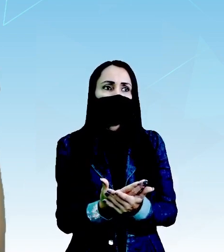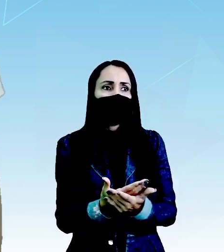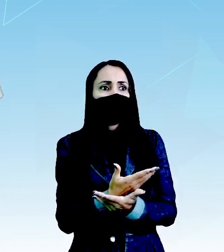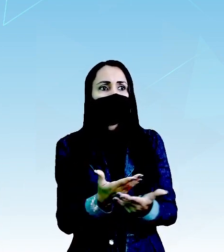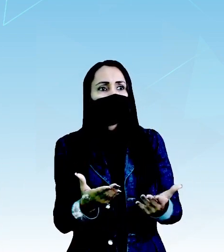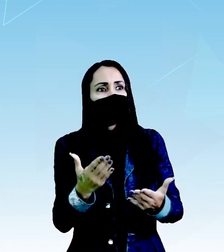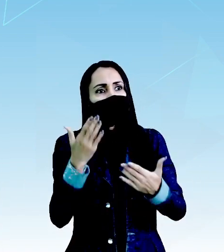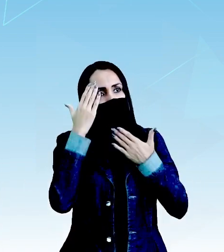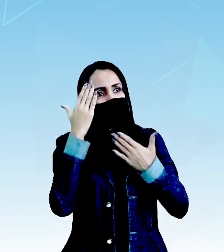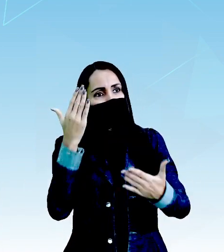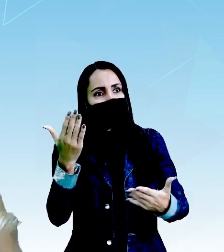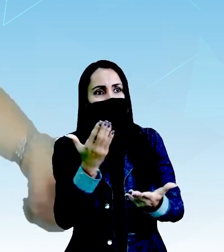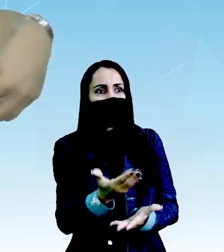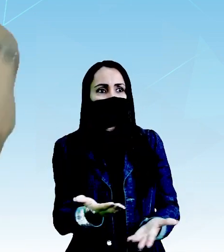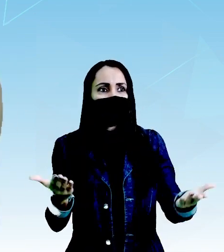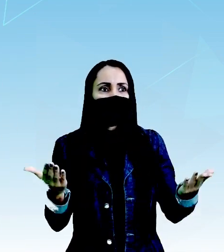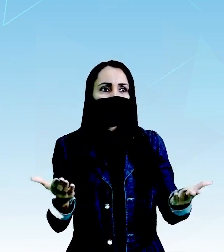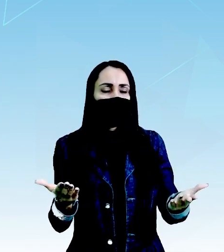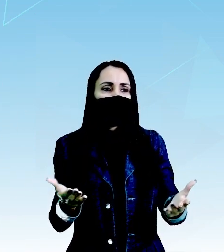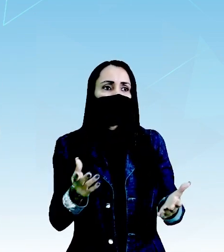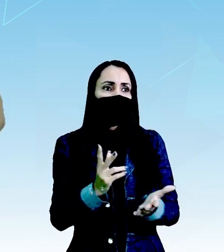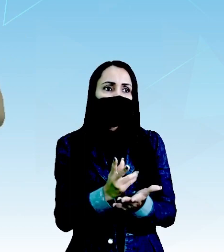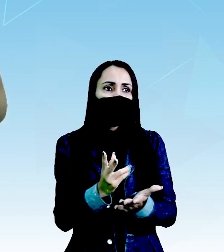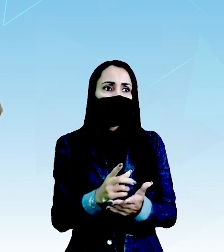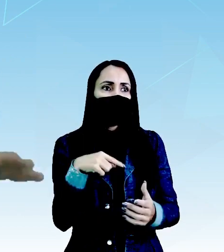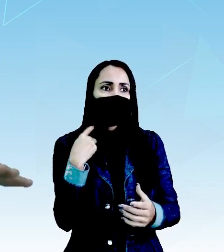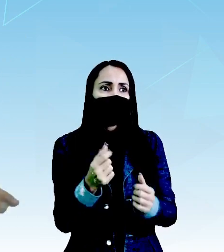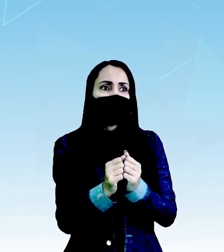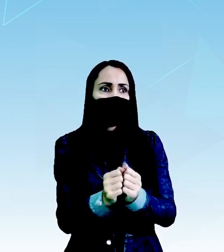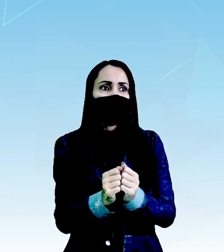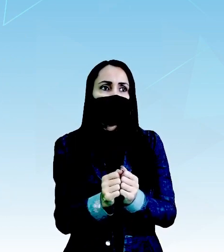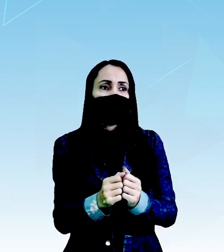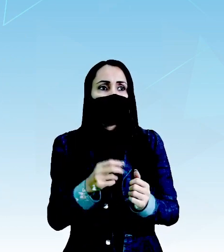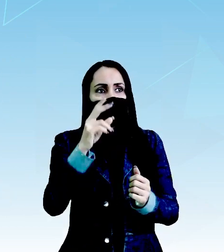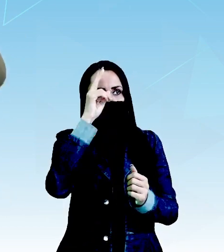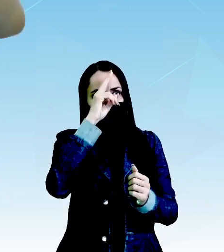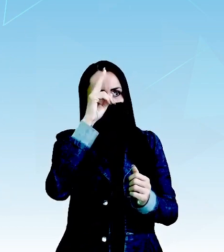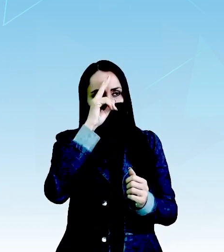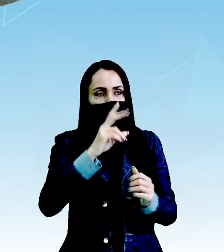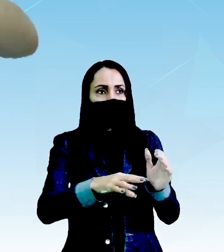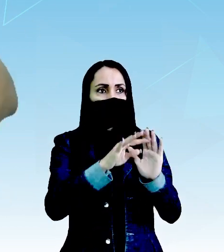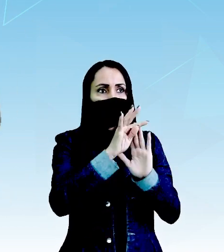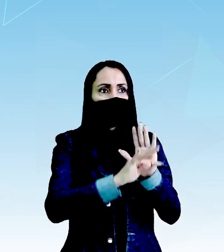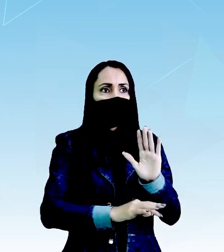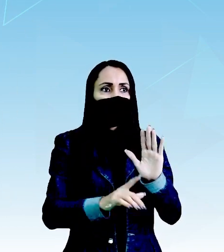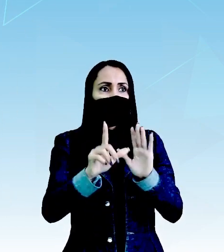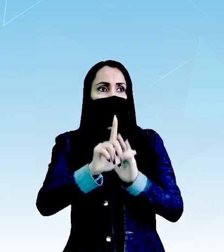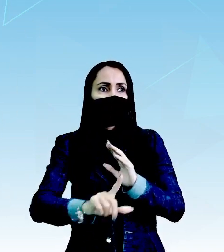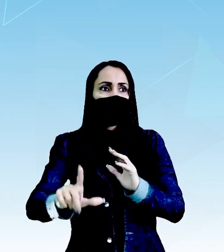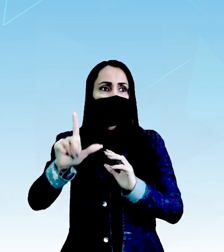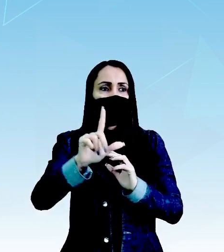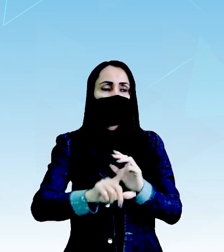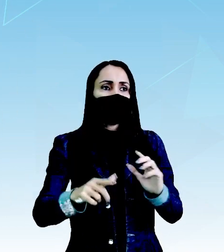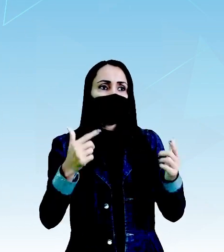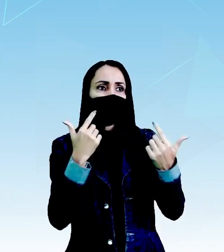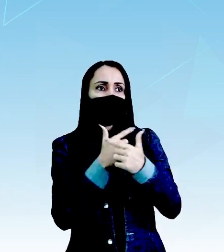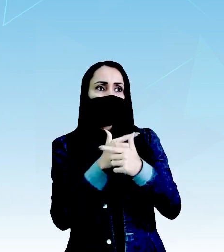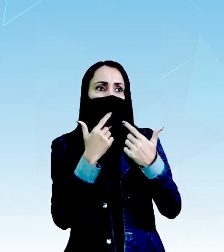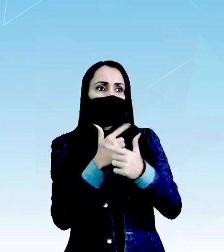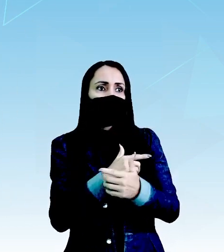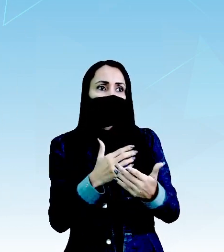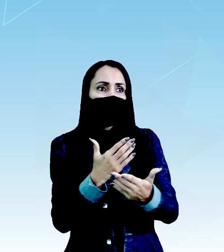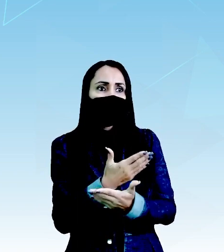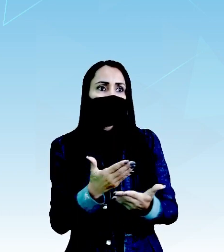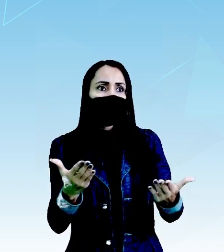obrigado, Ronaldo, aqui do EducaPE. E continue aqui conosco. Lembrem-se, texto, literatura, riso,